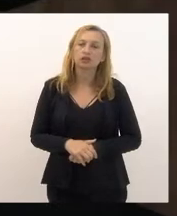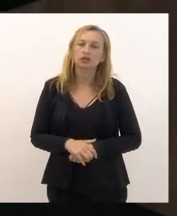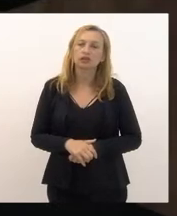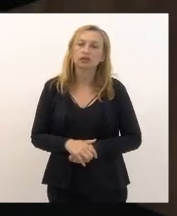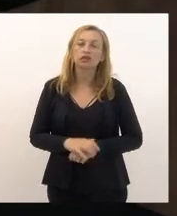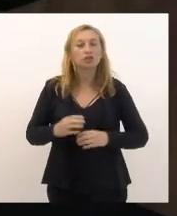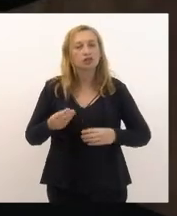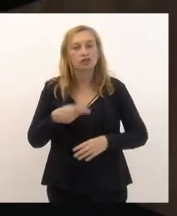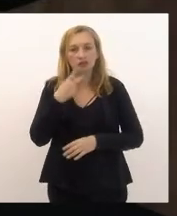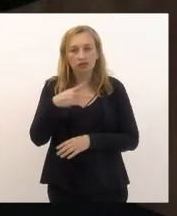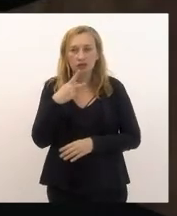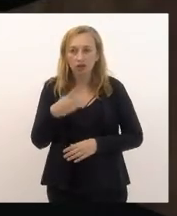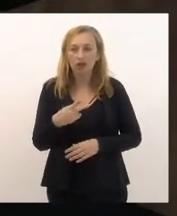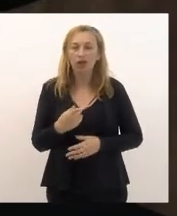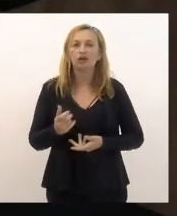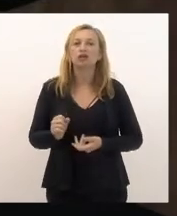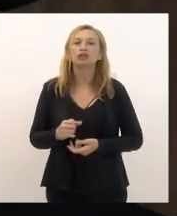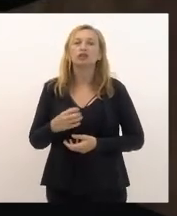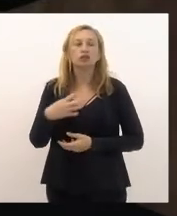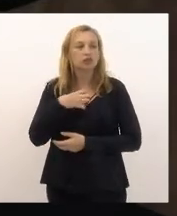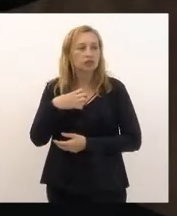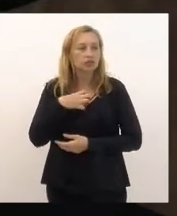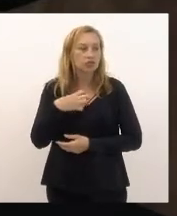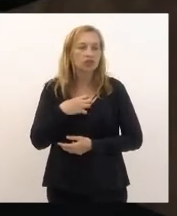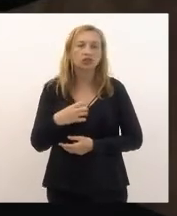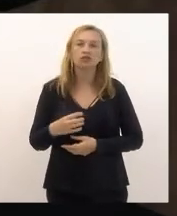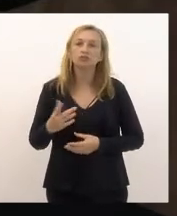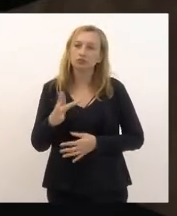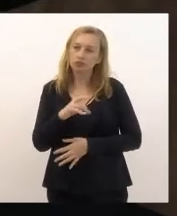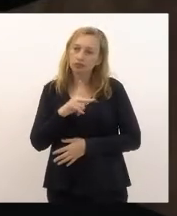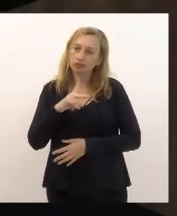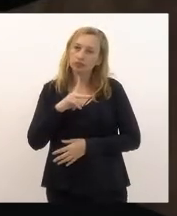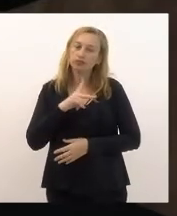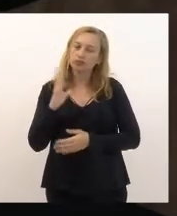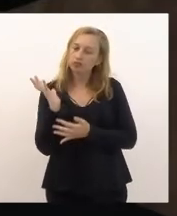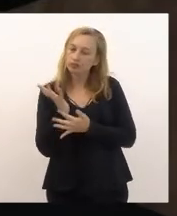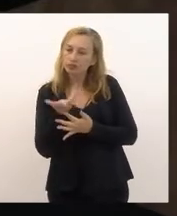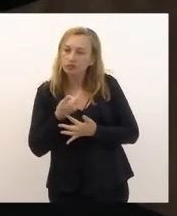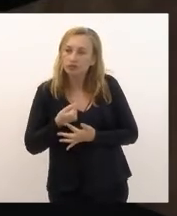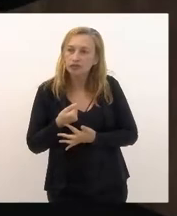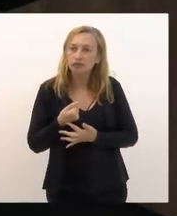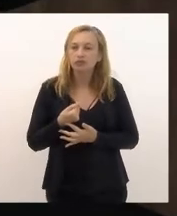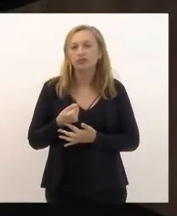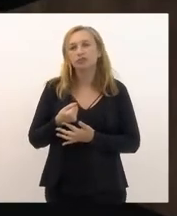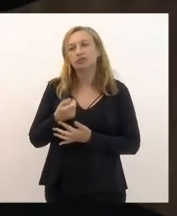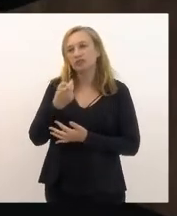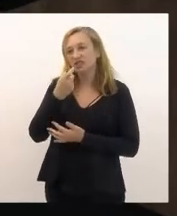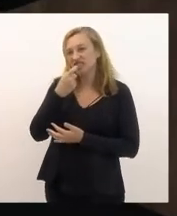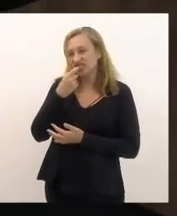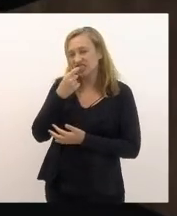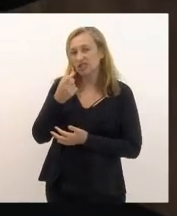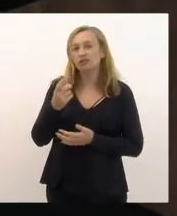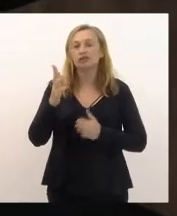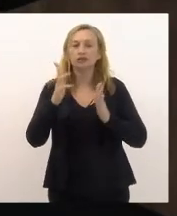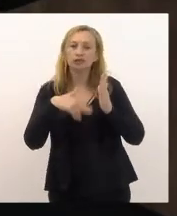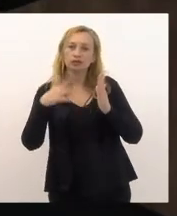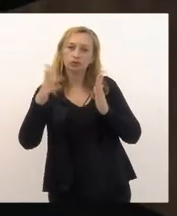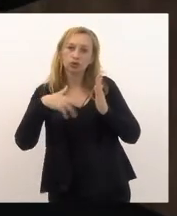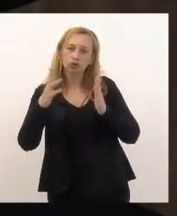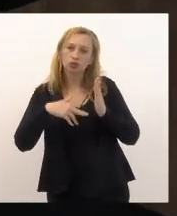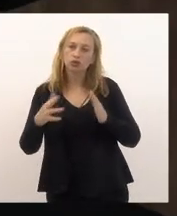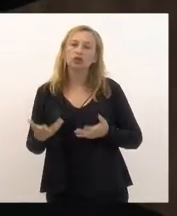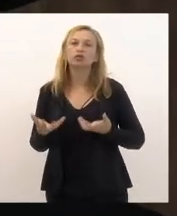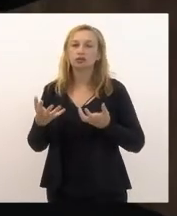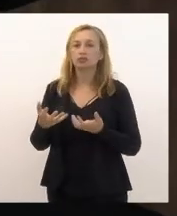pudessem expressar, através dos quais pudessem expressar o seu sentimento, particularmente através da arte, através das artes plásticas, da pintura. Então, eu